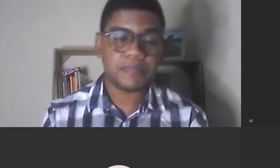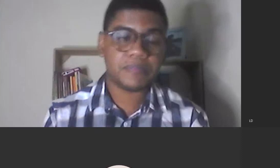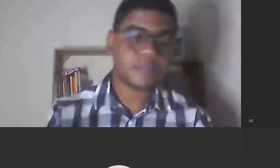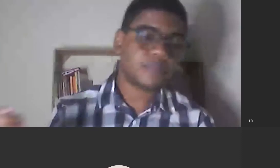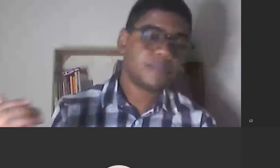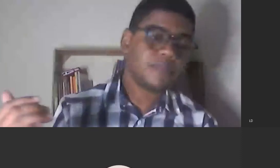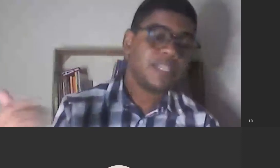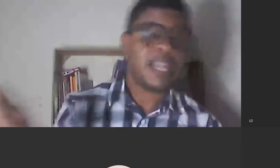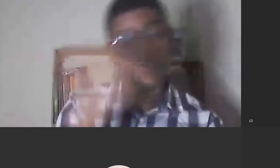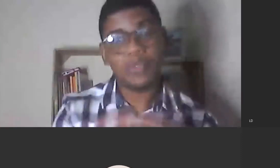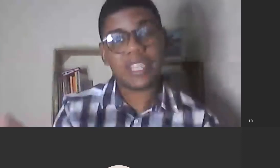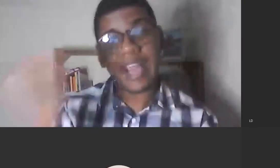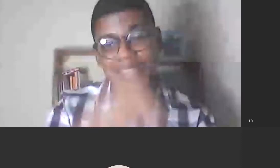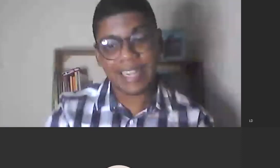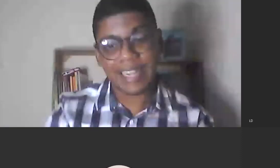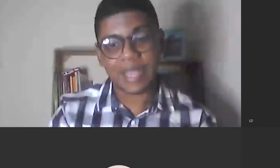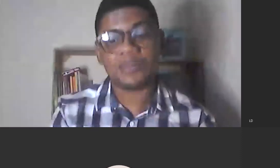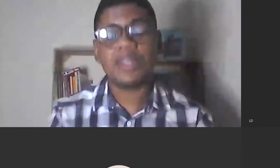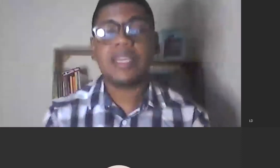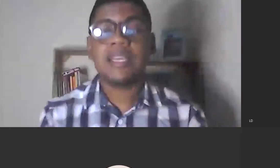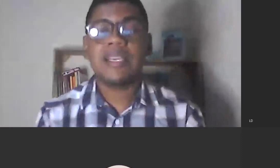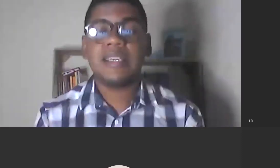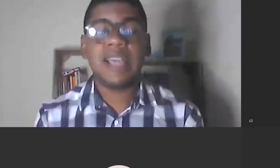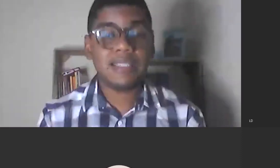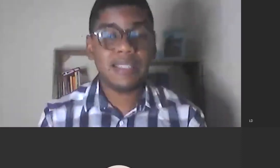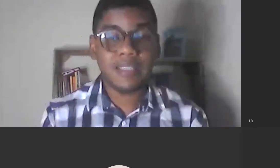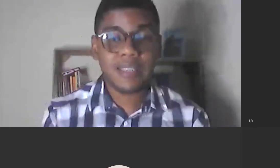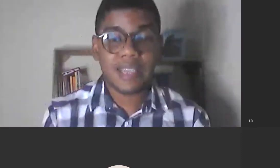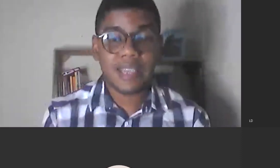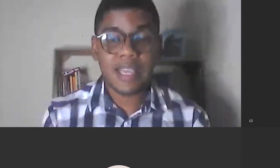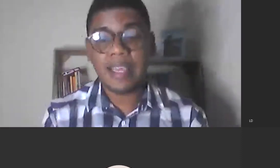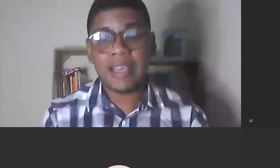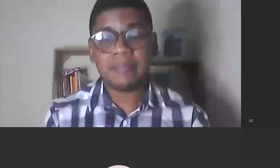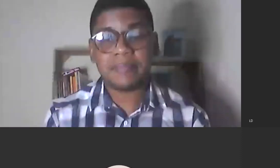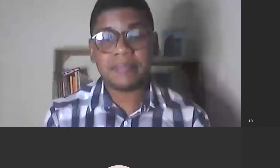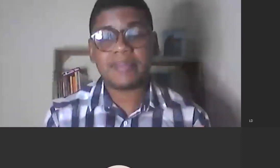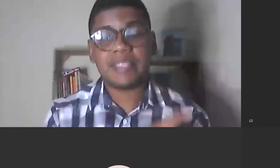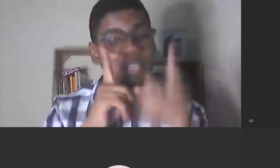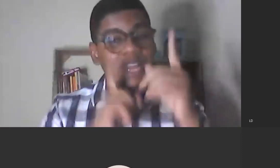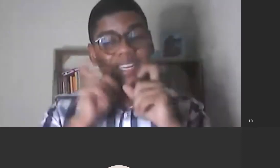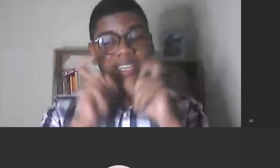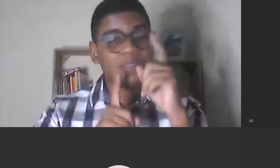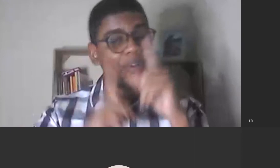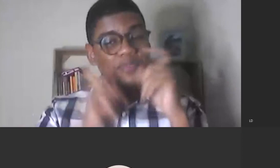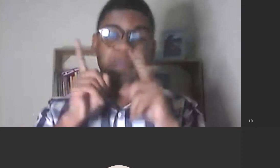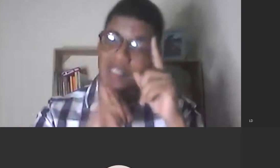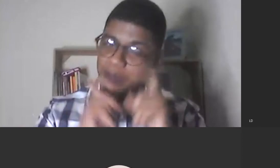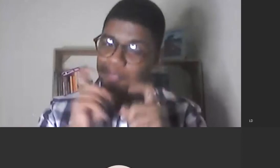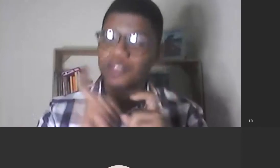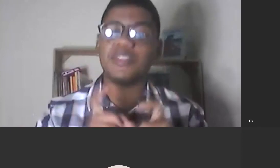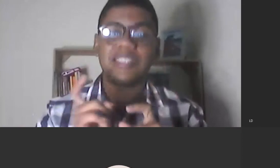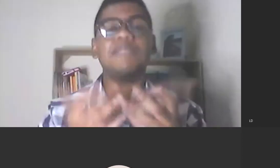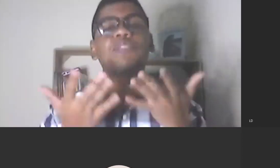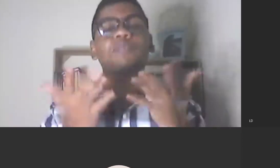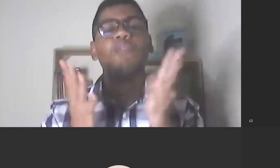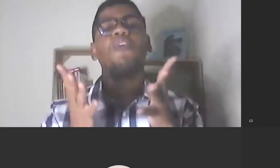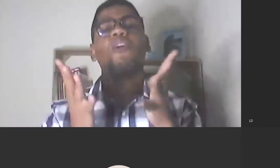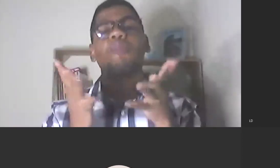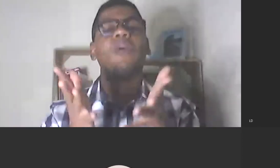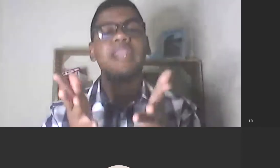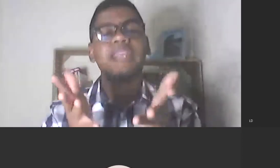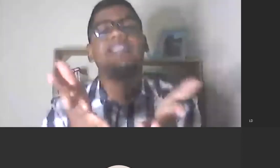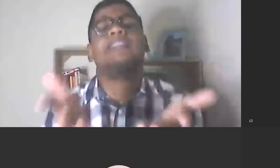E da música errada, né, no caso. E aí, assim, eu estava ali com algumas expressões faciais,